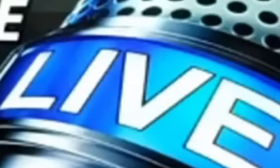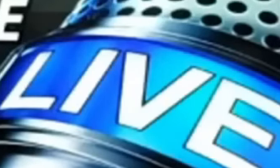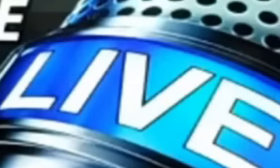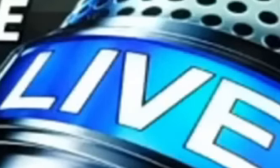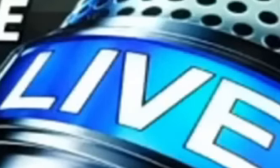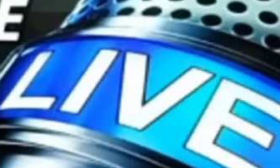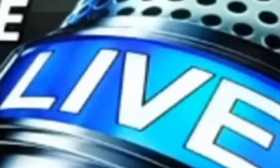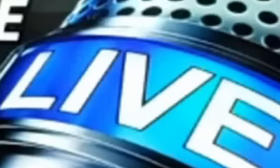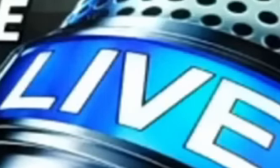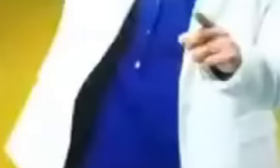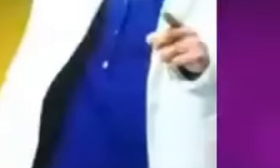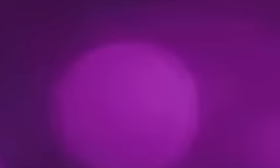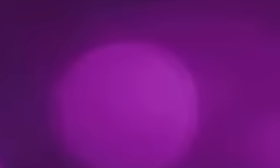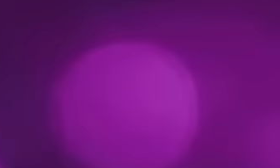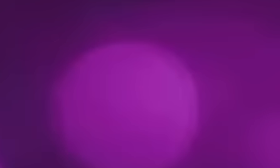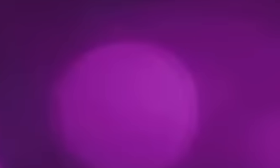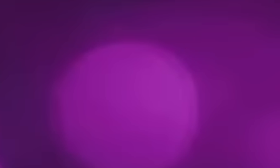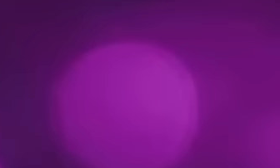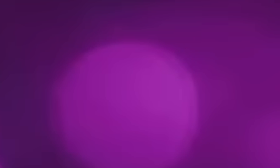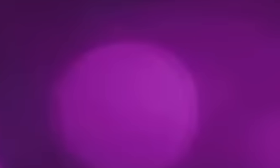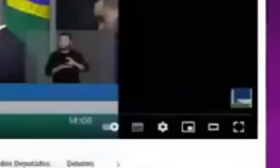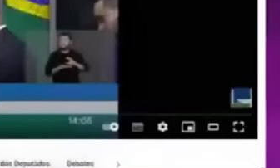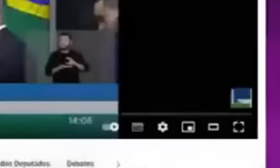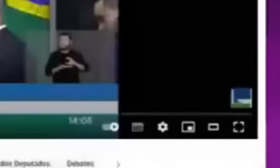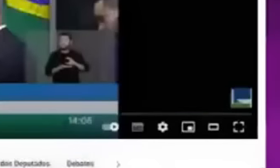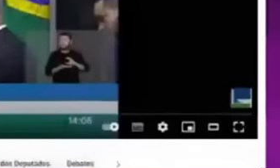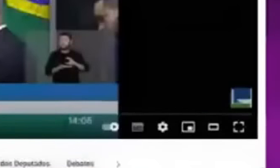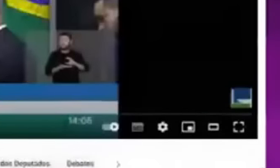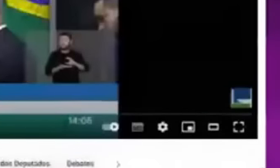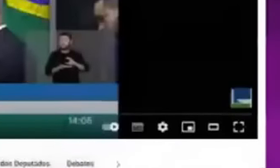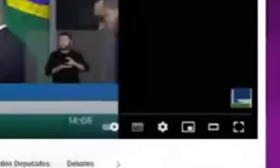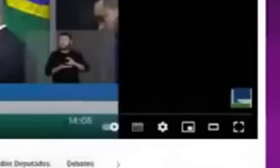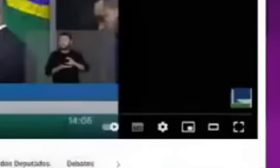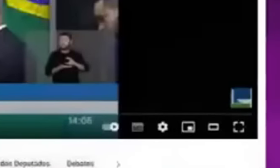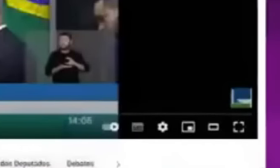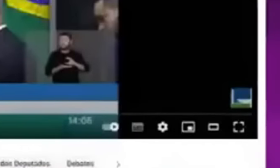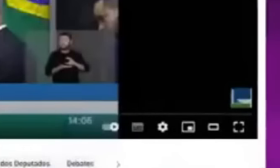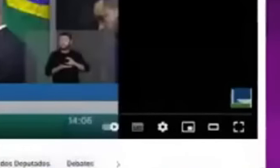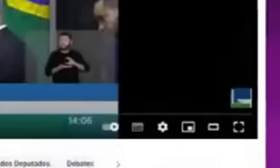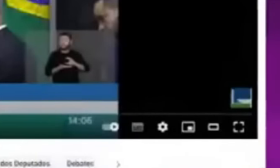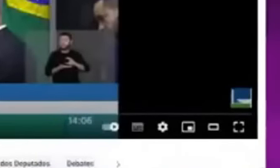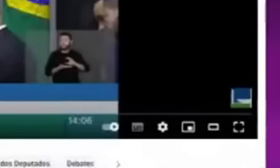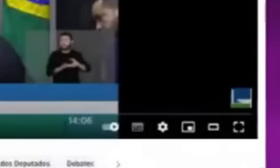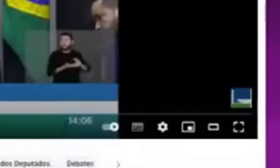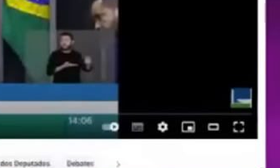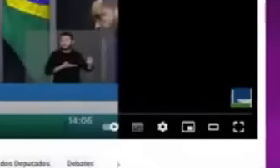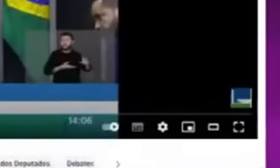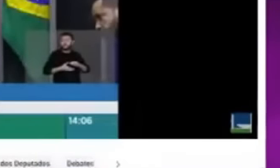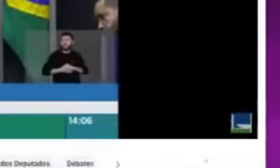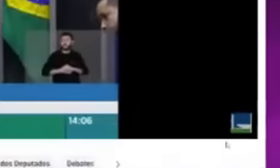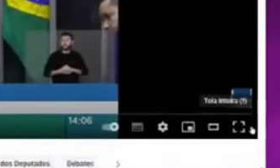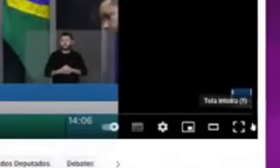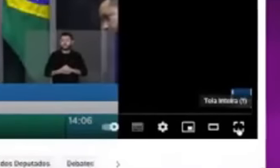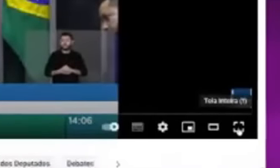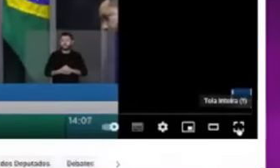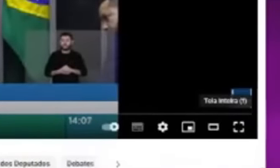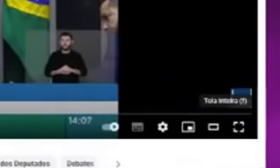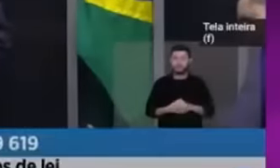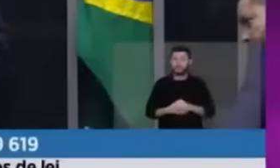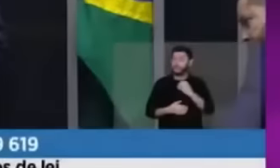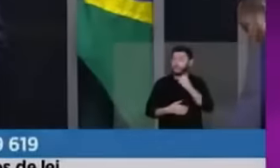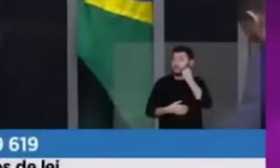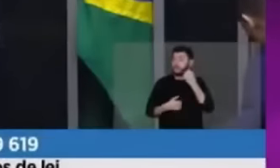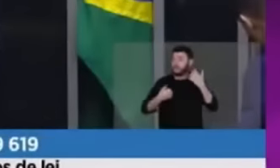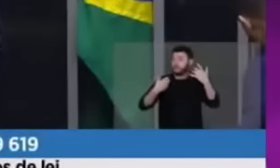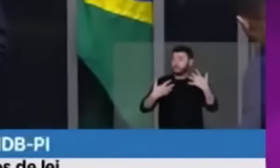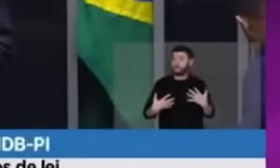escandaloso escandaloso veja aqui vamos ver junto esse PLN